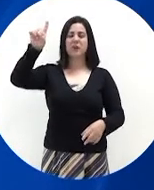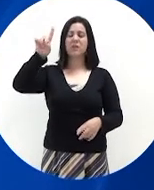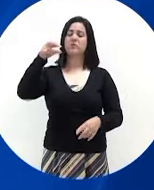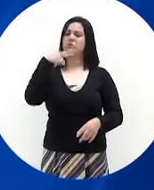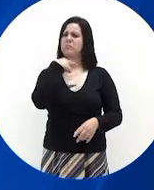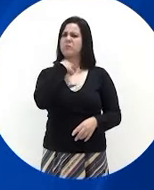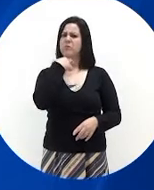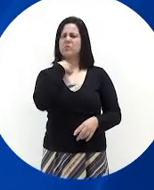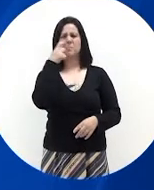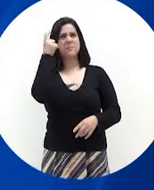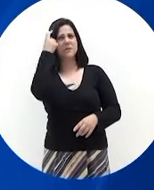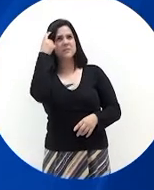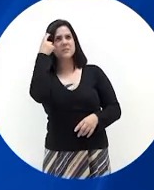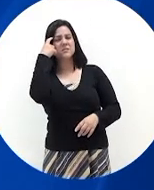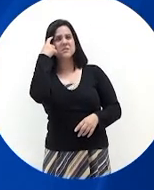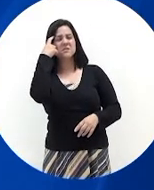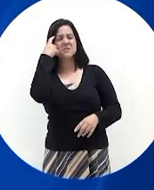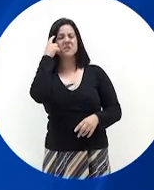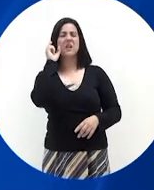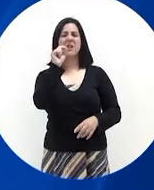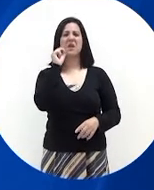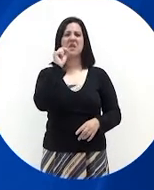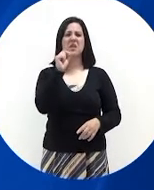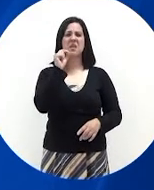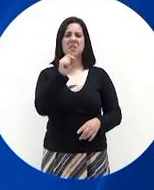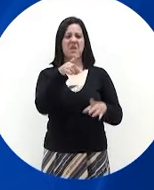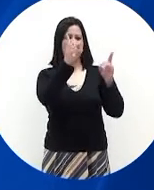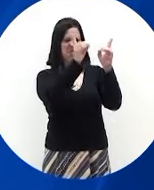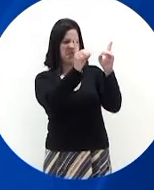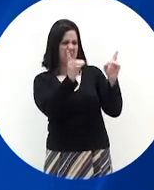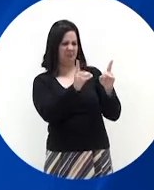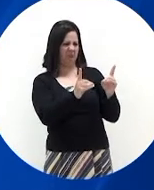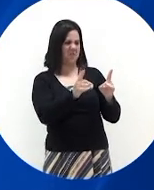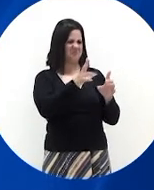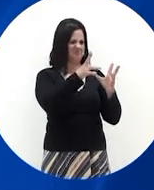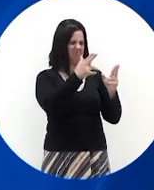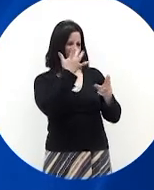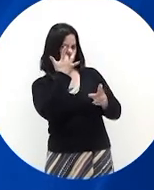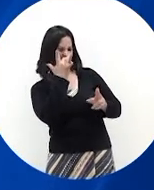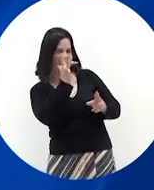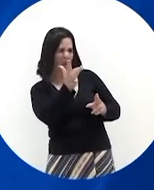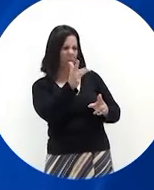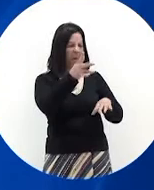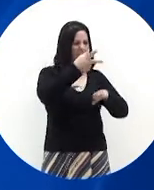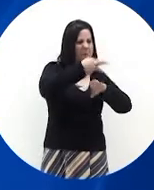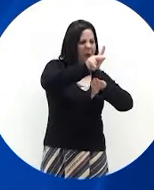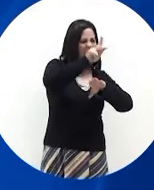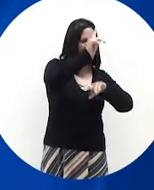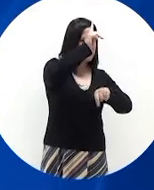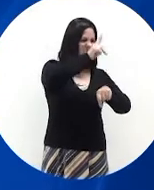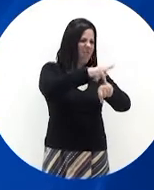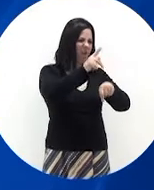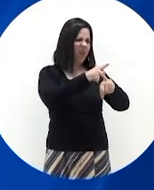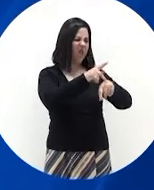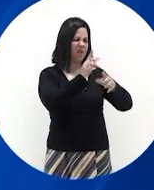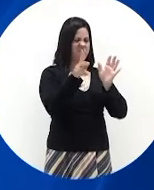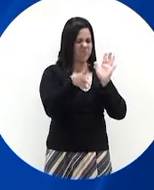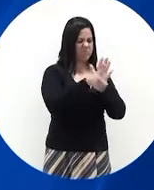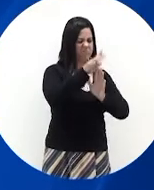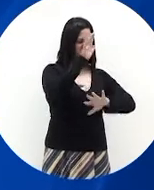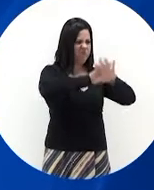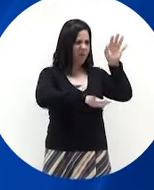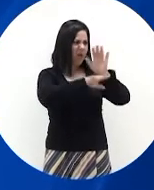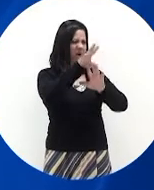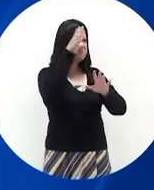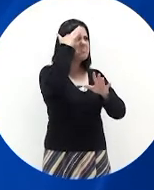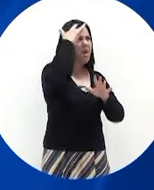não devemos pensar que a divindade é semelhante a uma escultura de ouro, prata ou pedra, feita